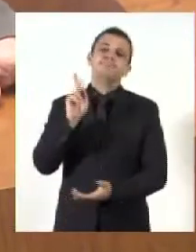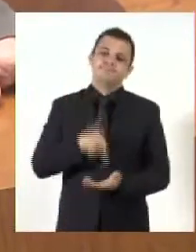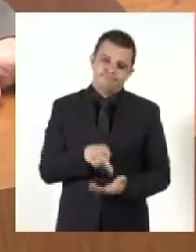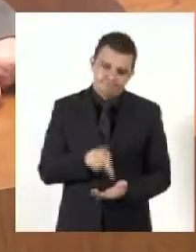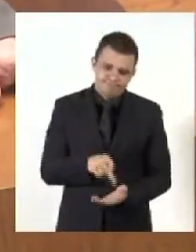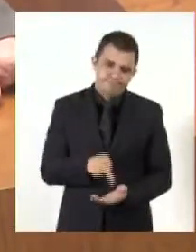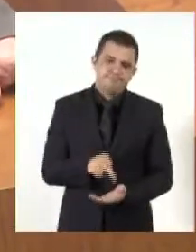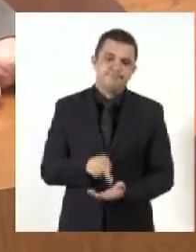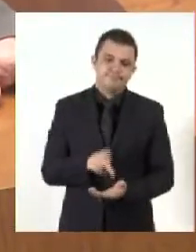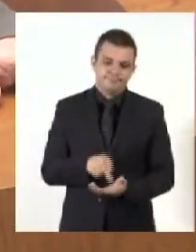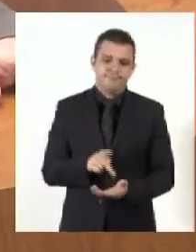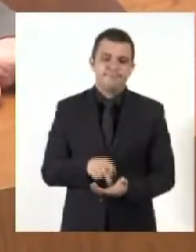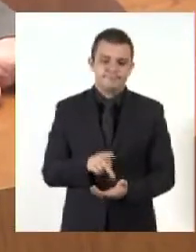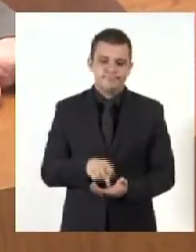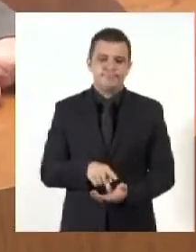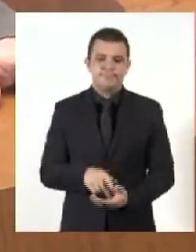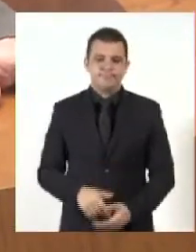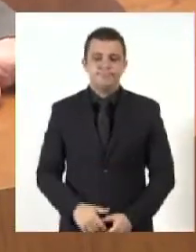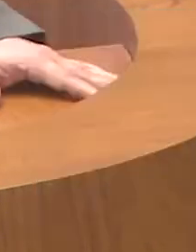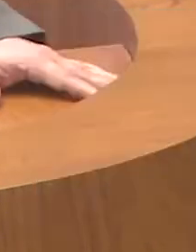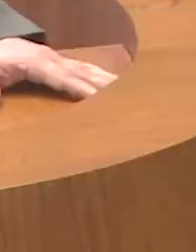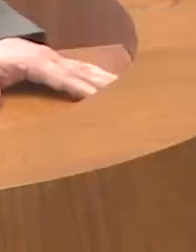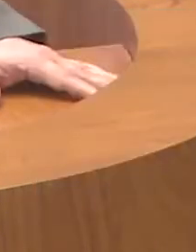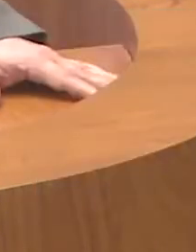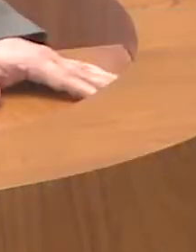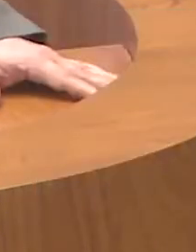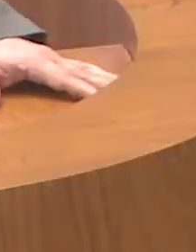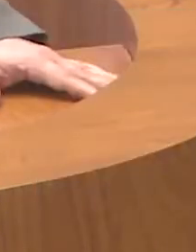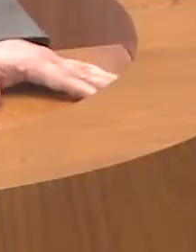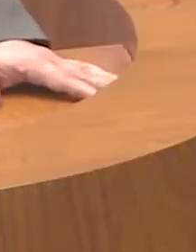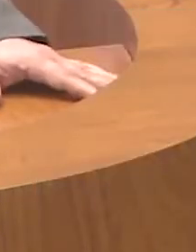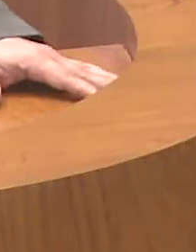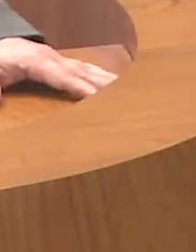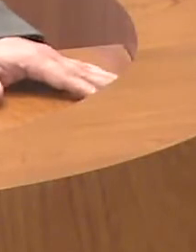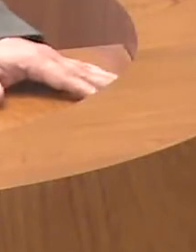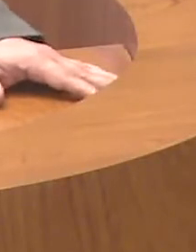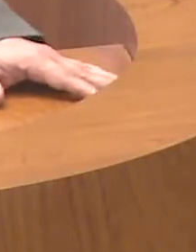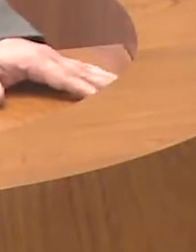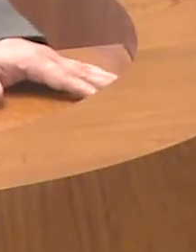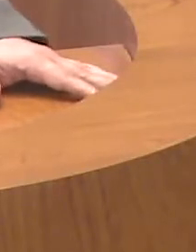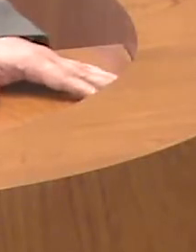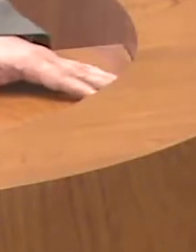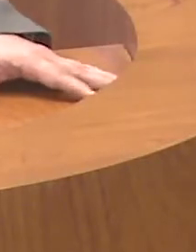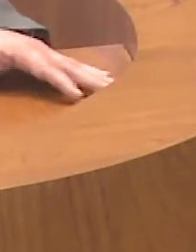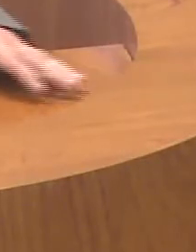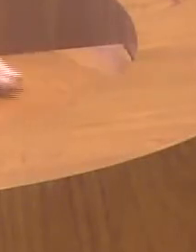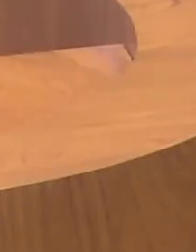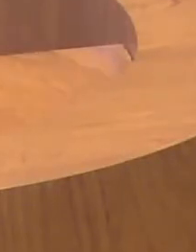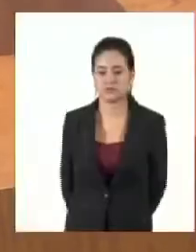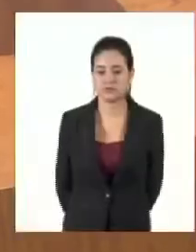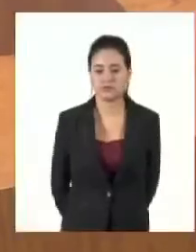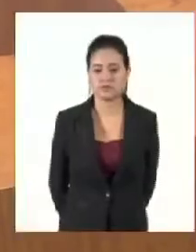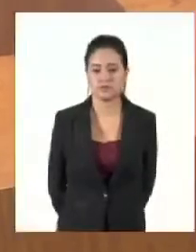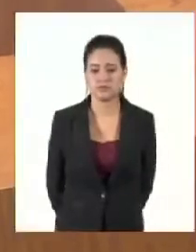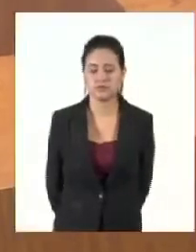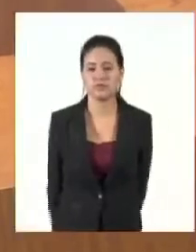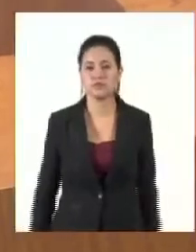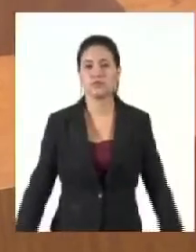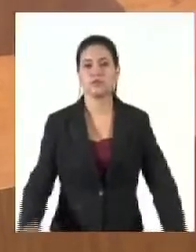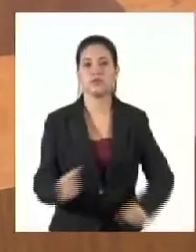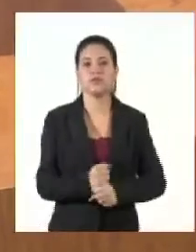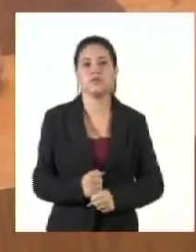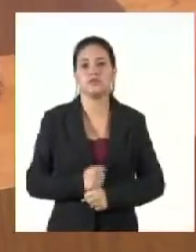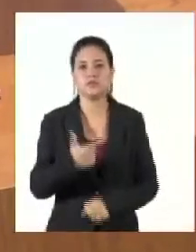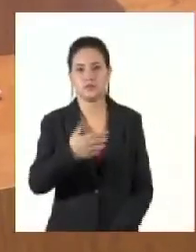da confederação pelo clube. O ano de 2015 tem visto pipocar aqui e